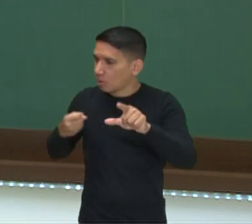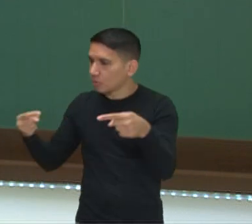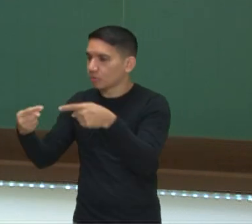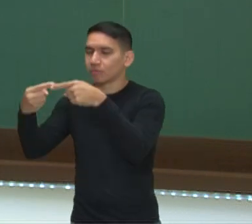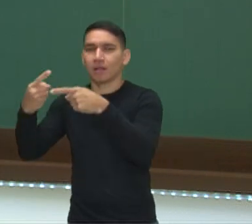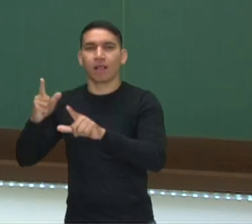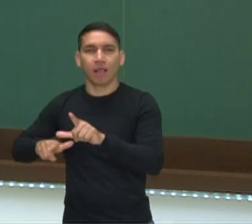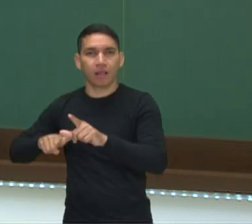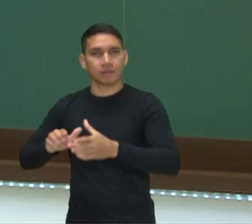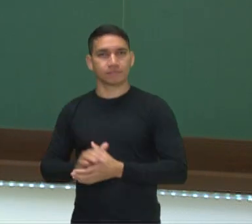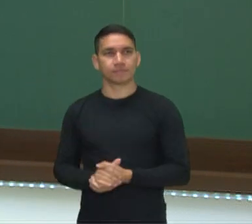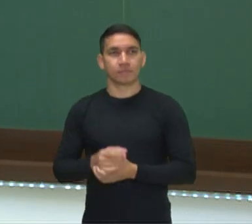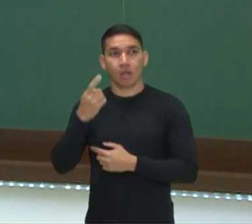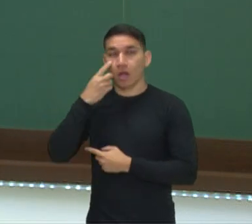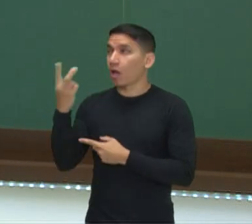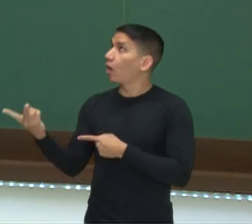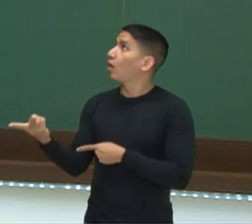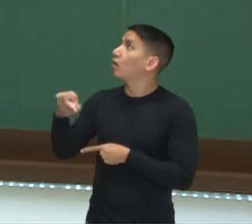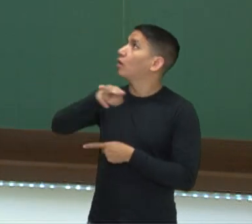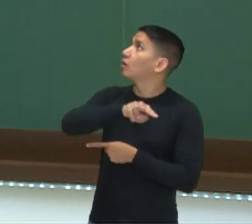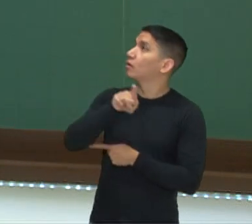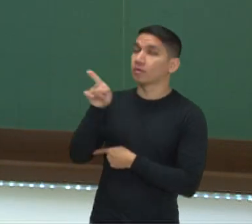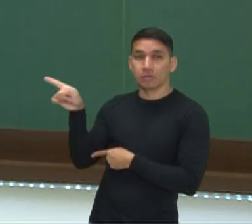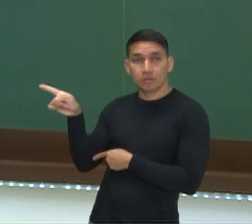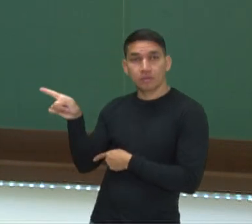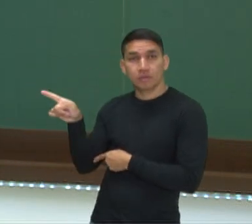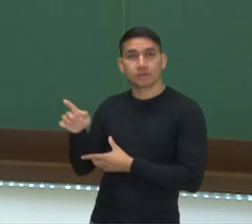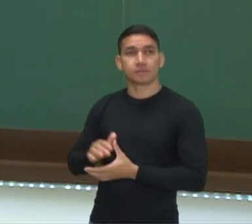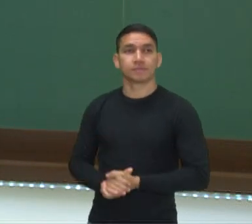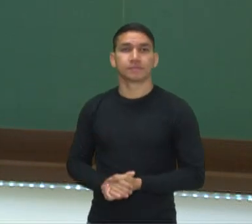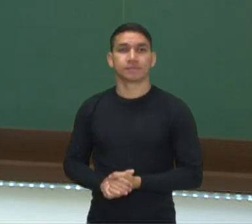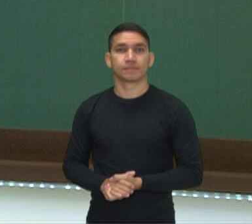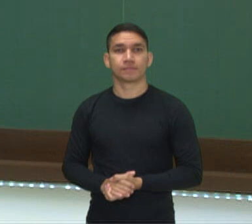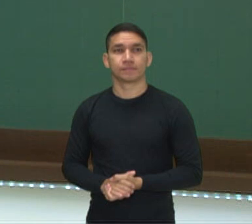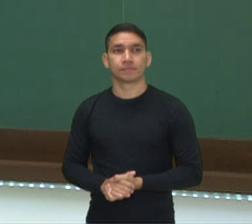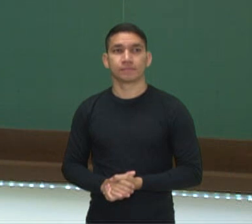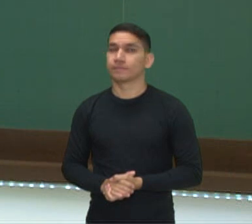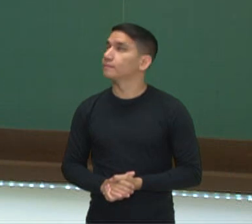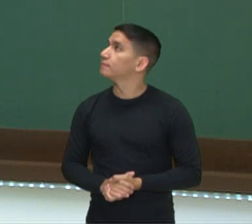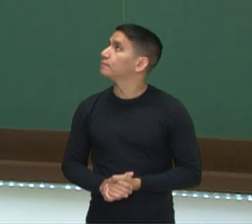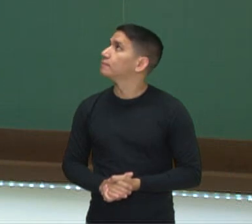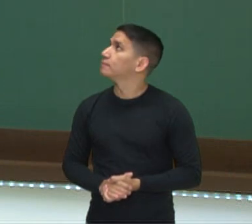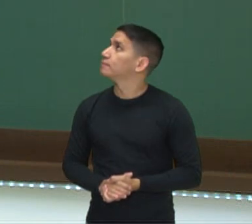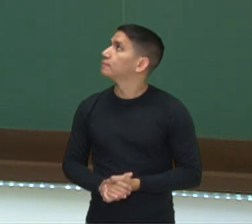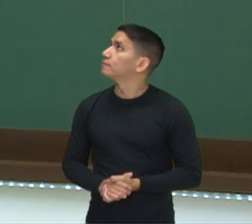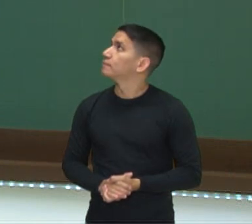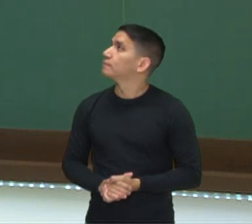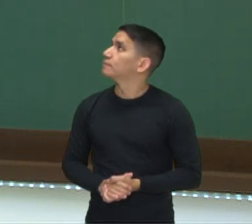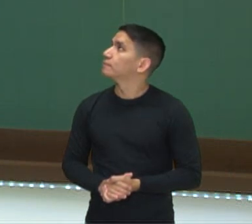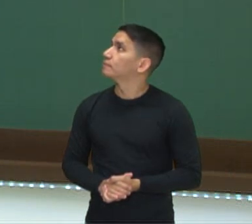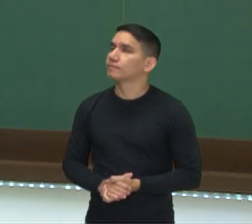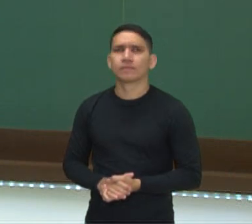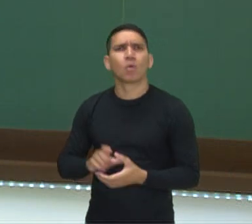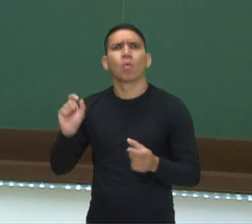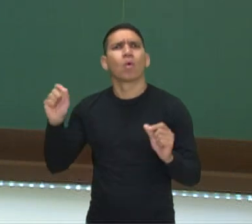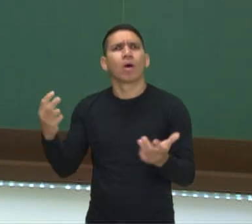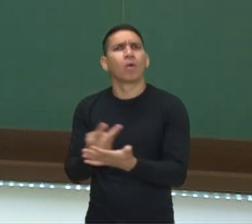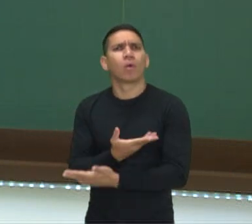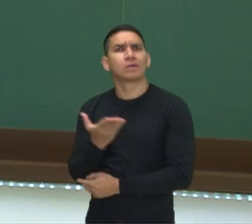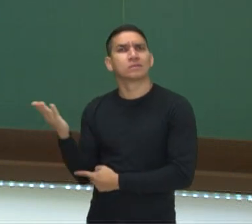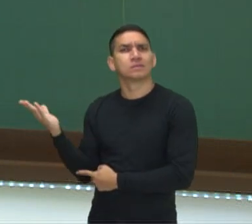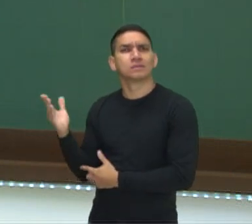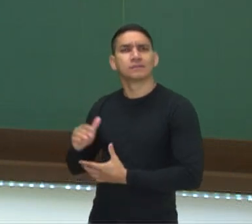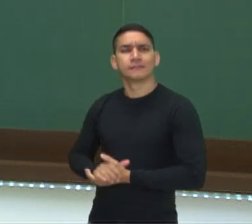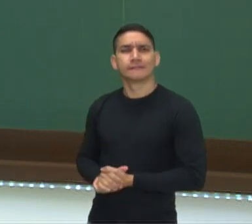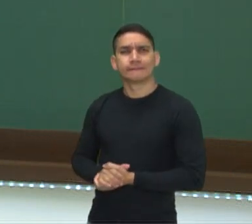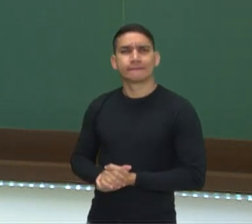vezes o 2, 2. O x que multiplica o x ao quadrado. O que aconteceu aqui?